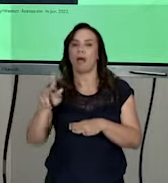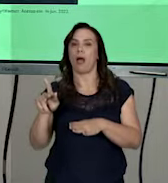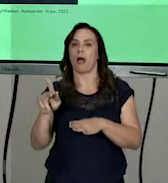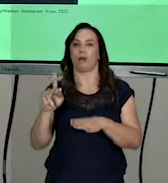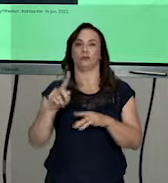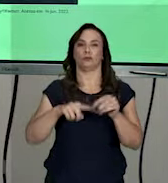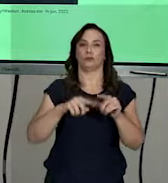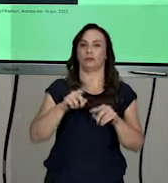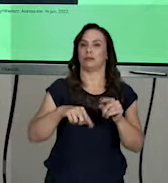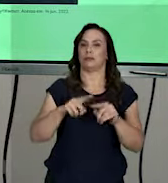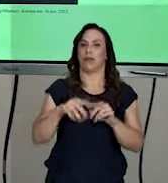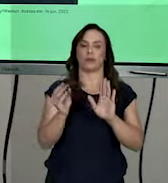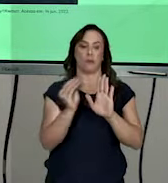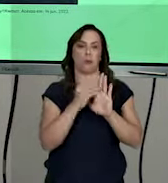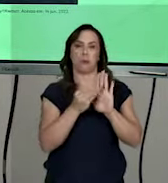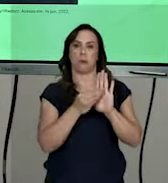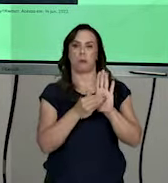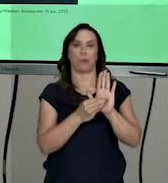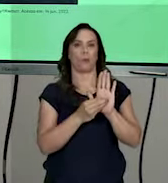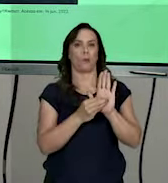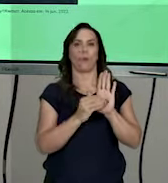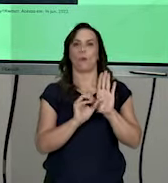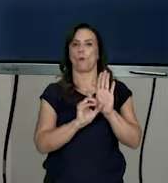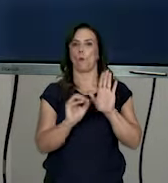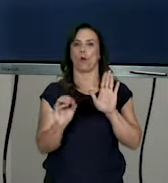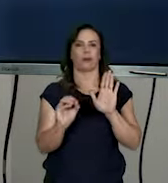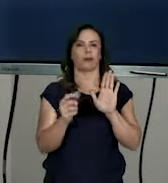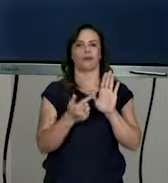nas embalagens. E para